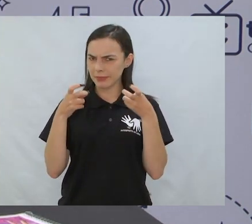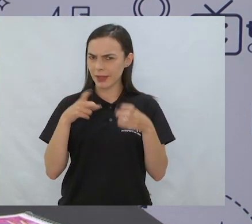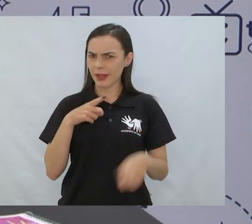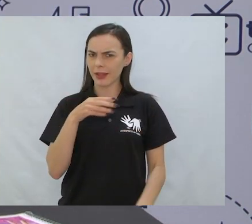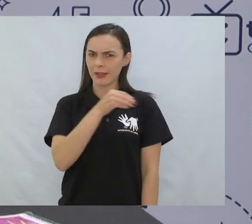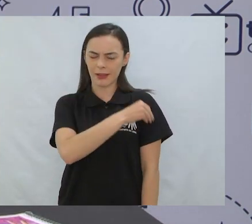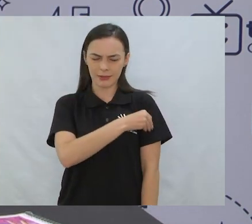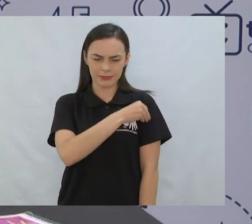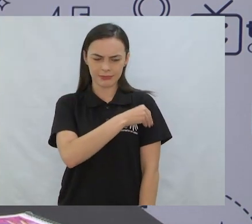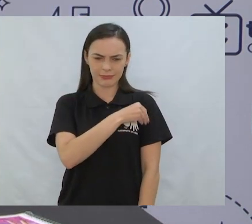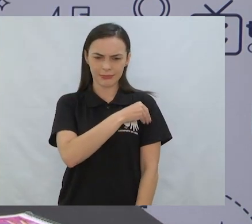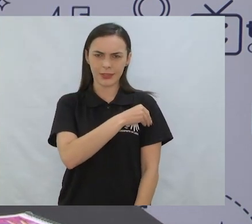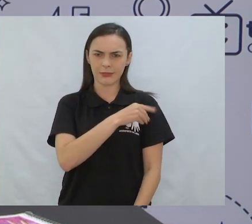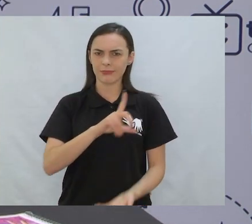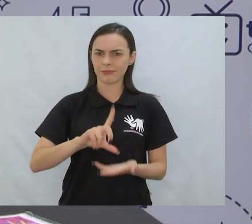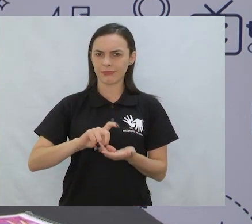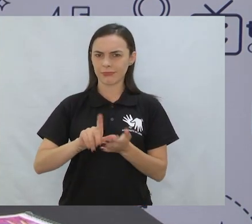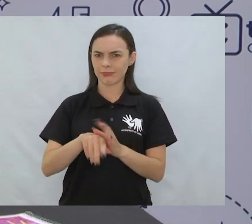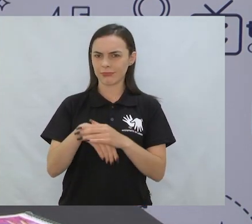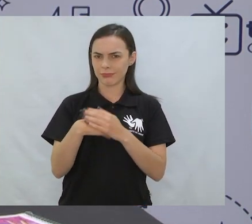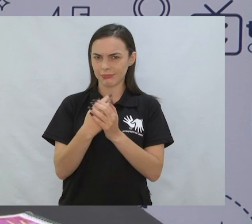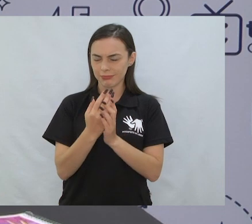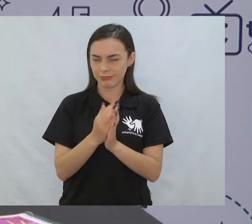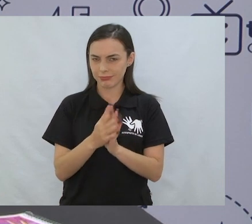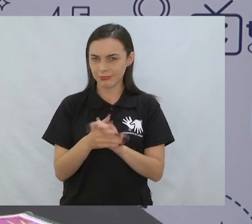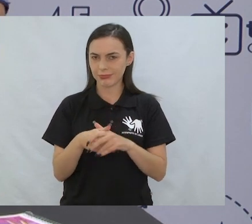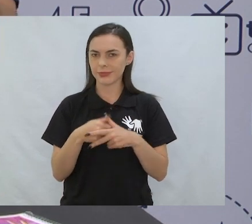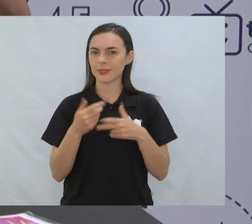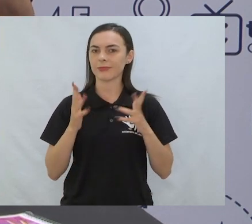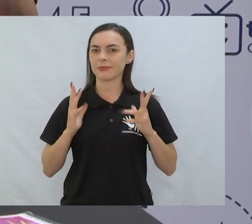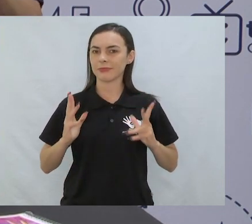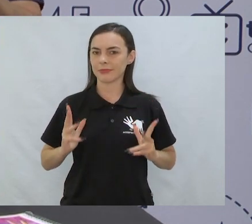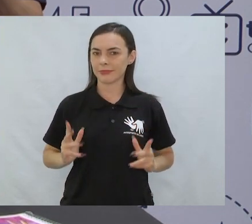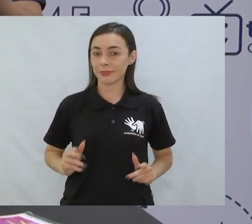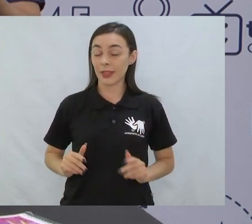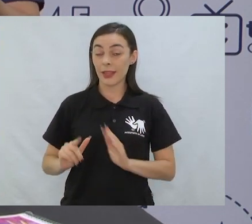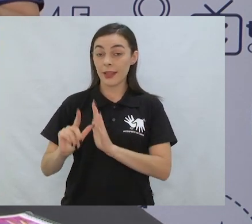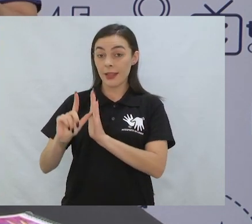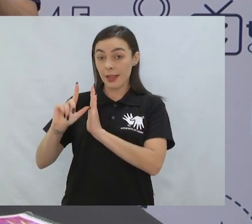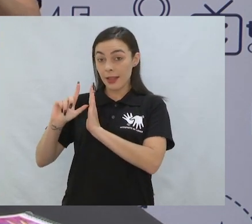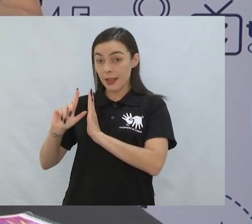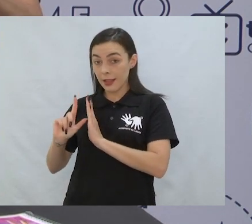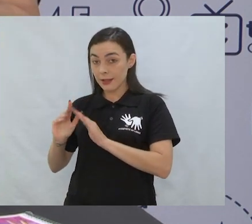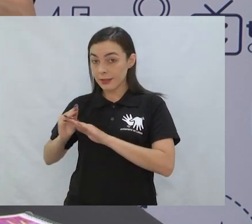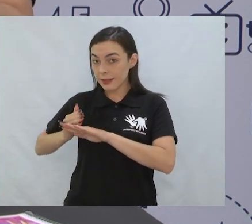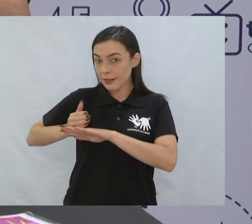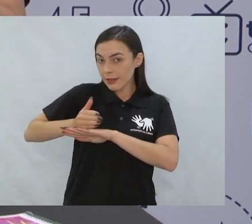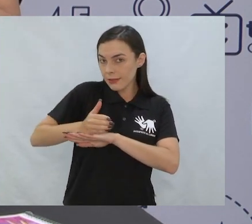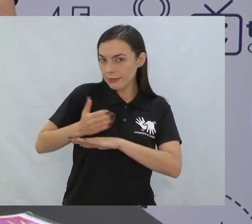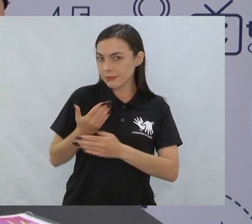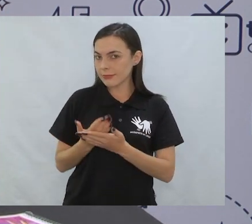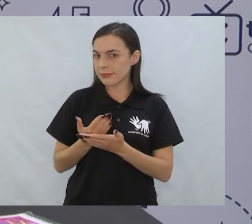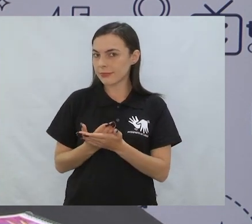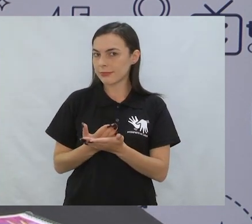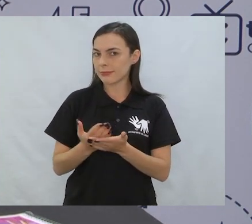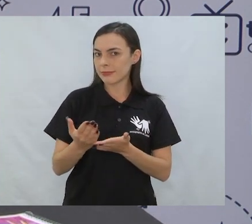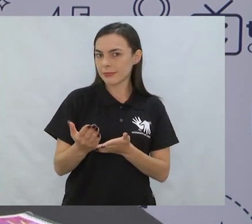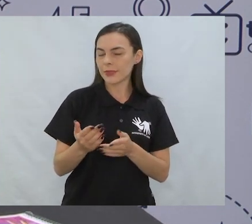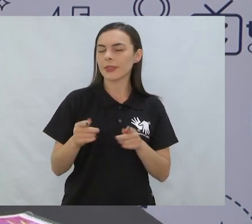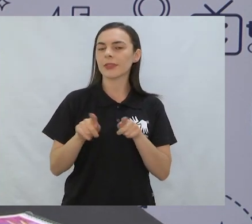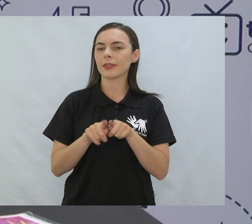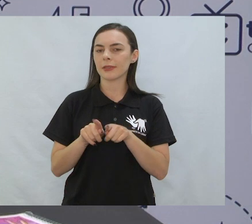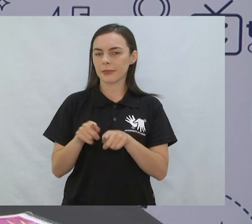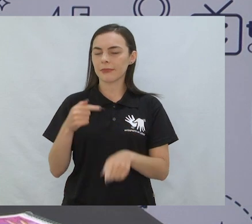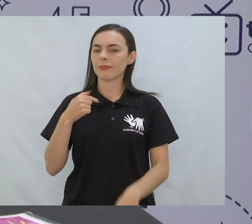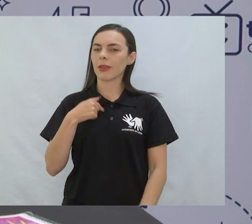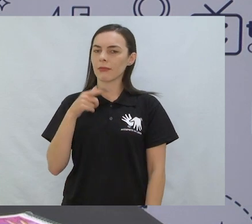tem um álcool gel aqui, então vou higienizar as minhas mãos. Antes de entrar aqui para nós fazermos a nossa aula,